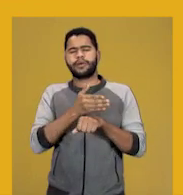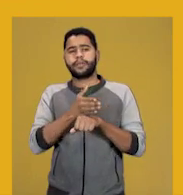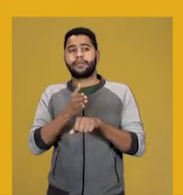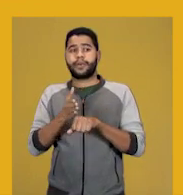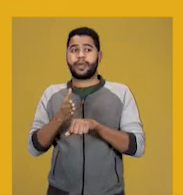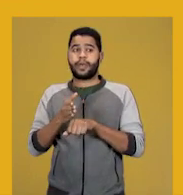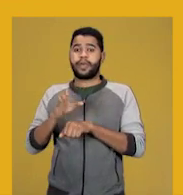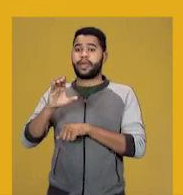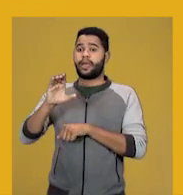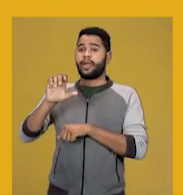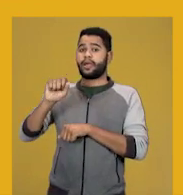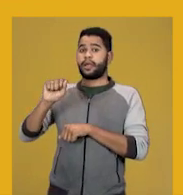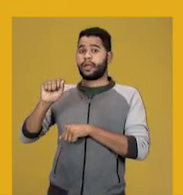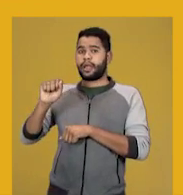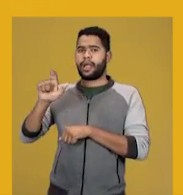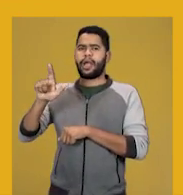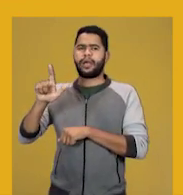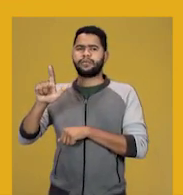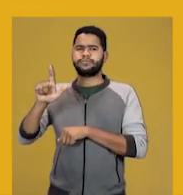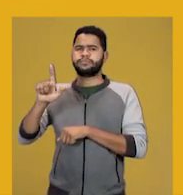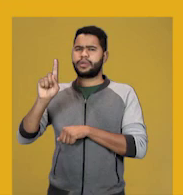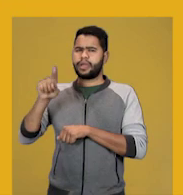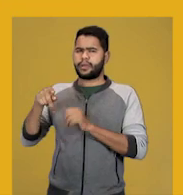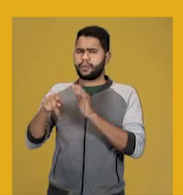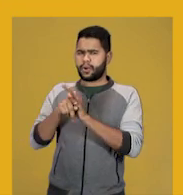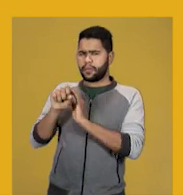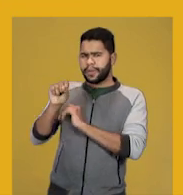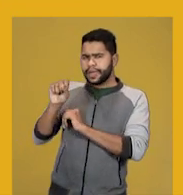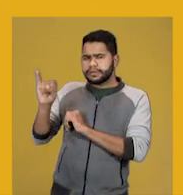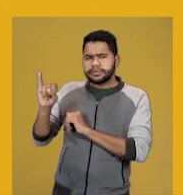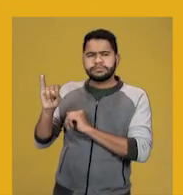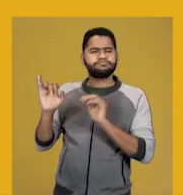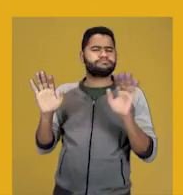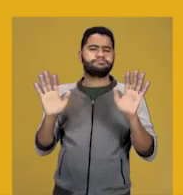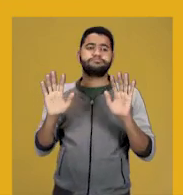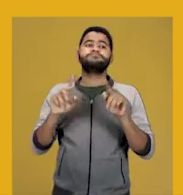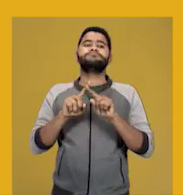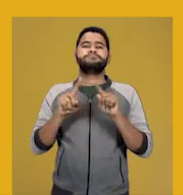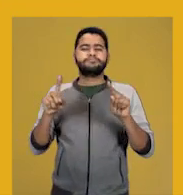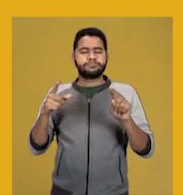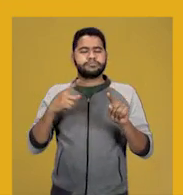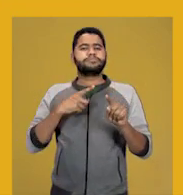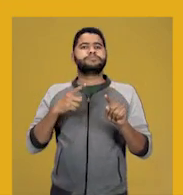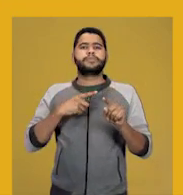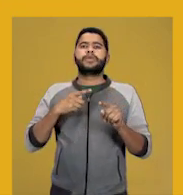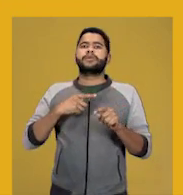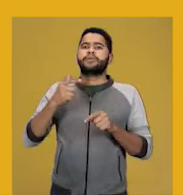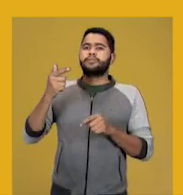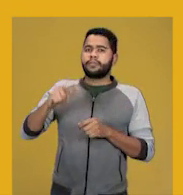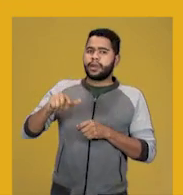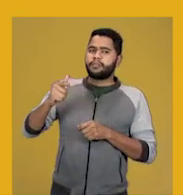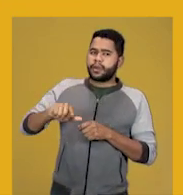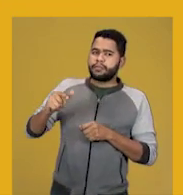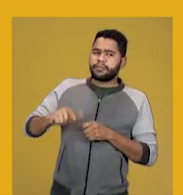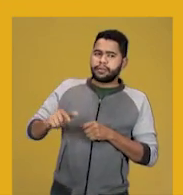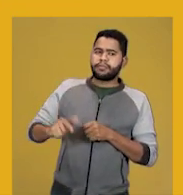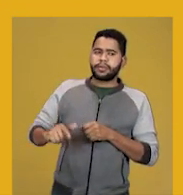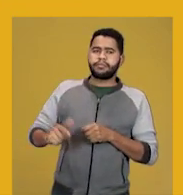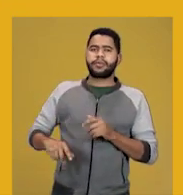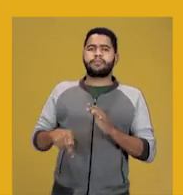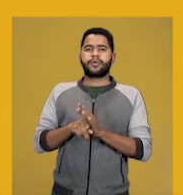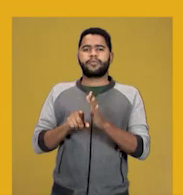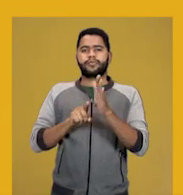unidade caloria, ela não é uma unidade do SI, mas também cai com muita frequência na maior parte